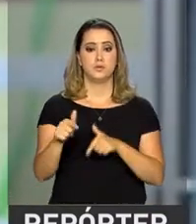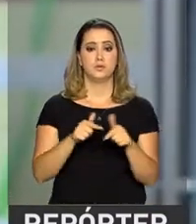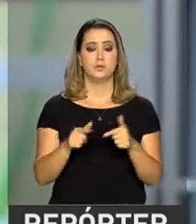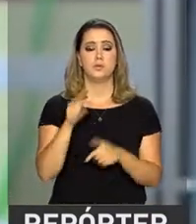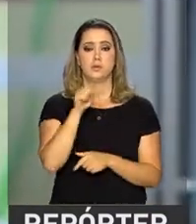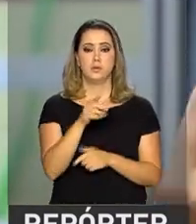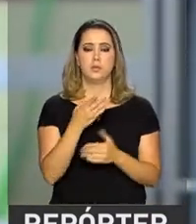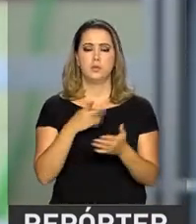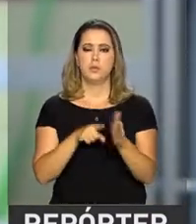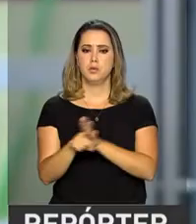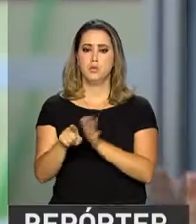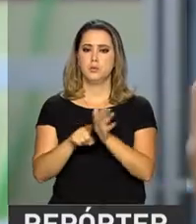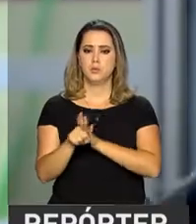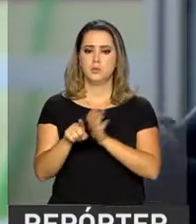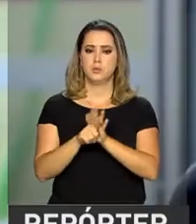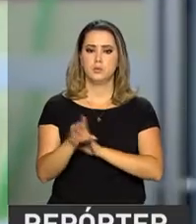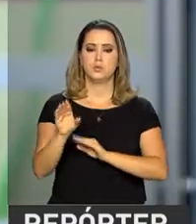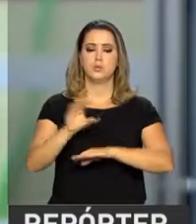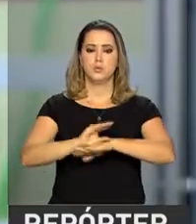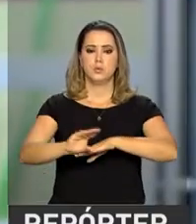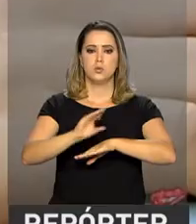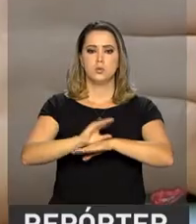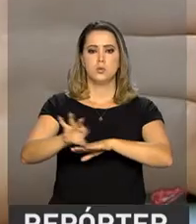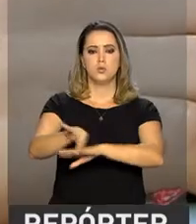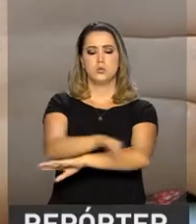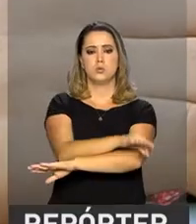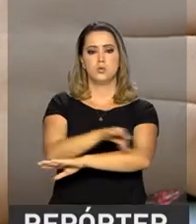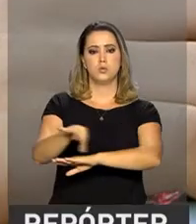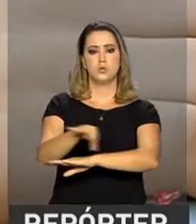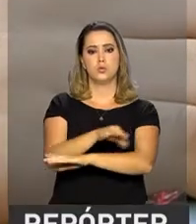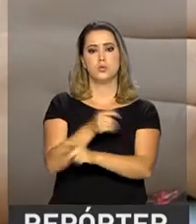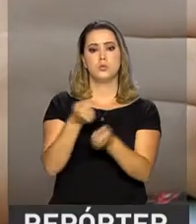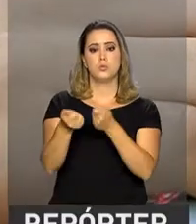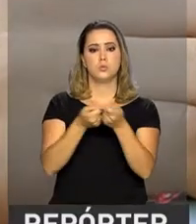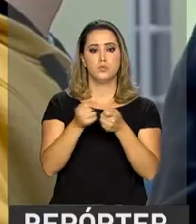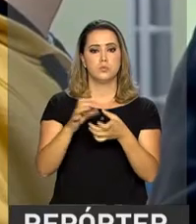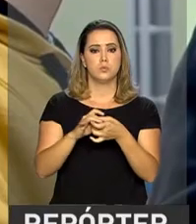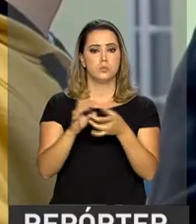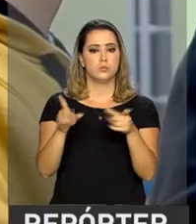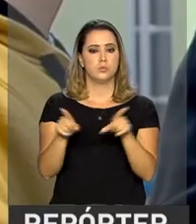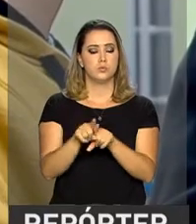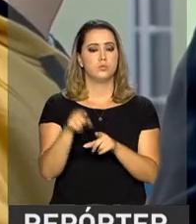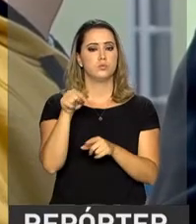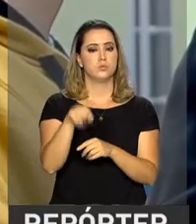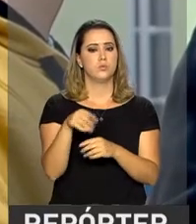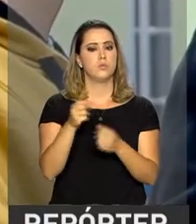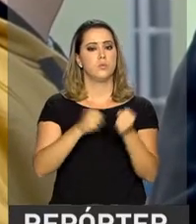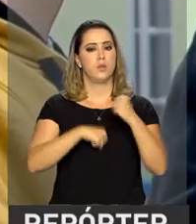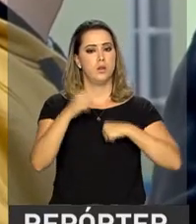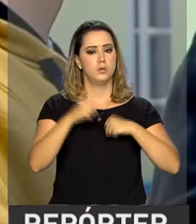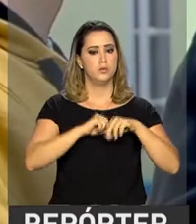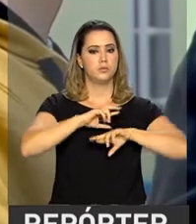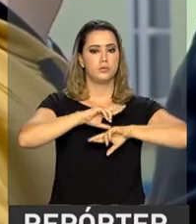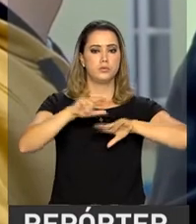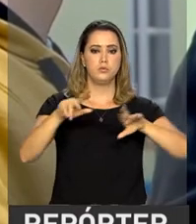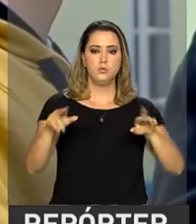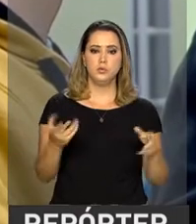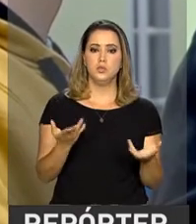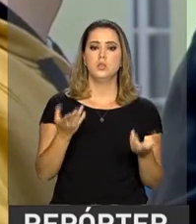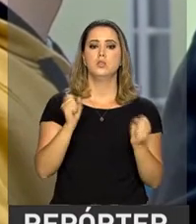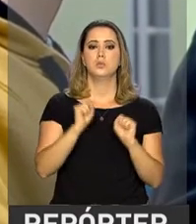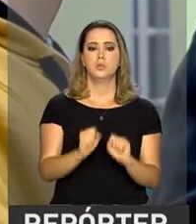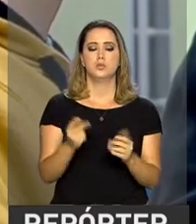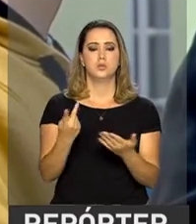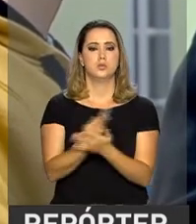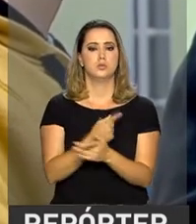rocha veio buscar com o curso de engenharia e controle de automação área industrial ela tem vários setores que o engenheiro pode